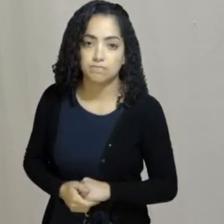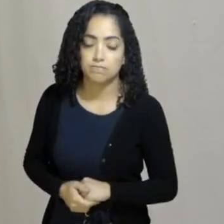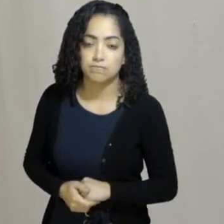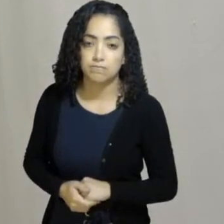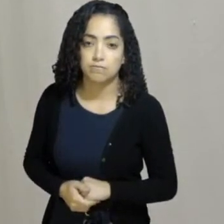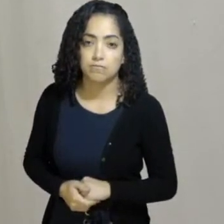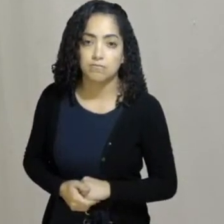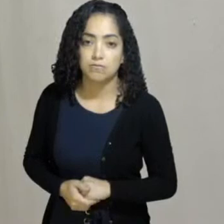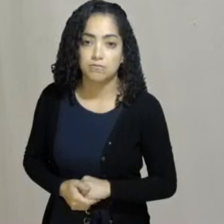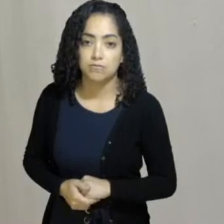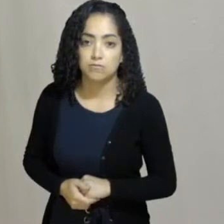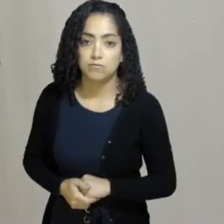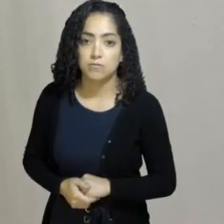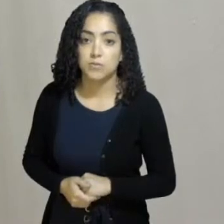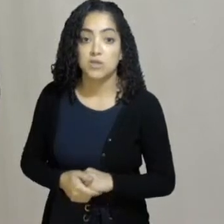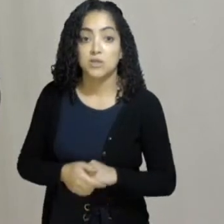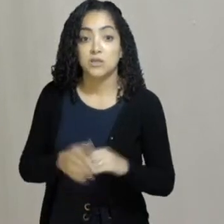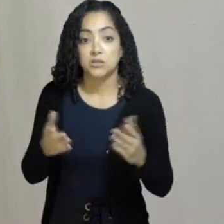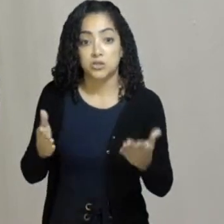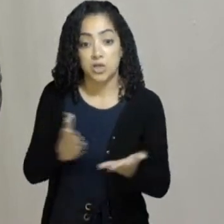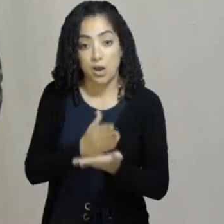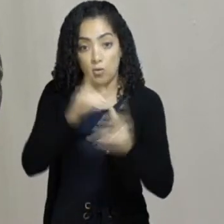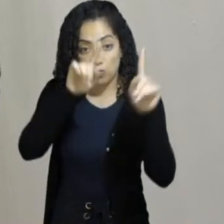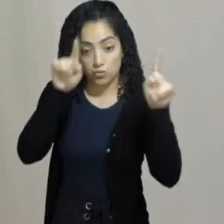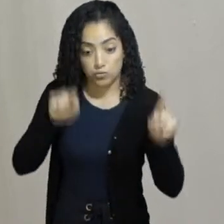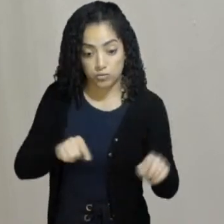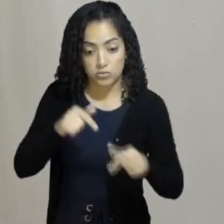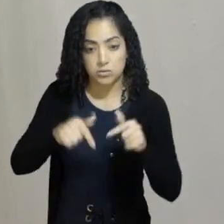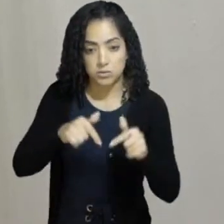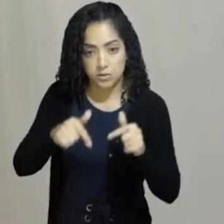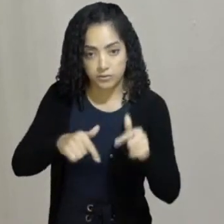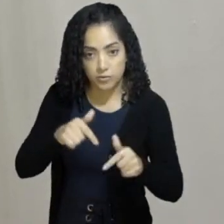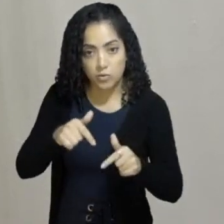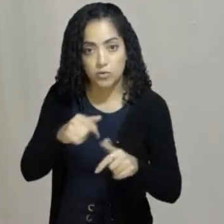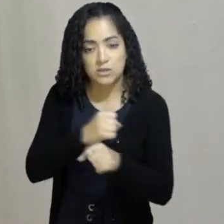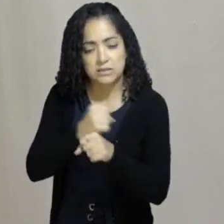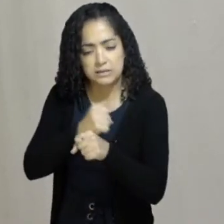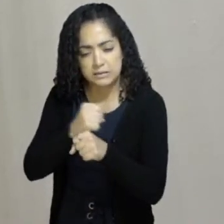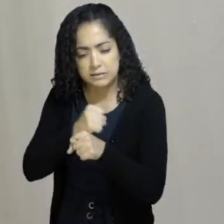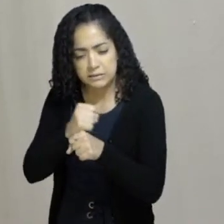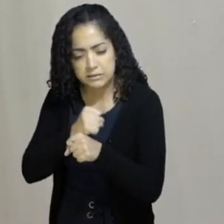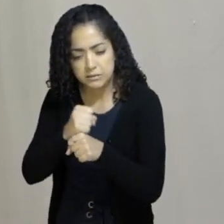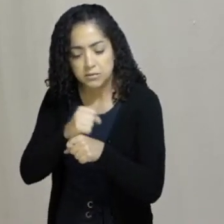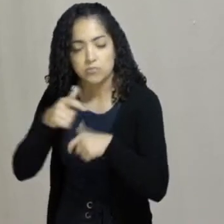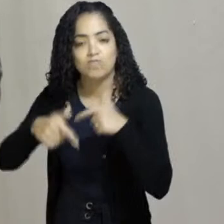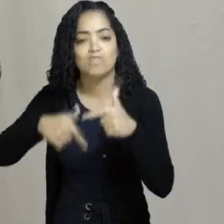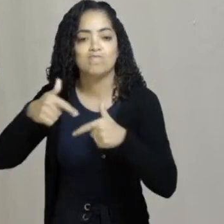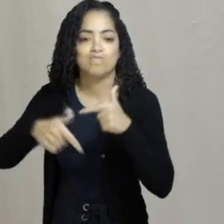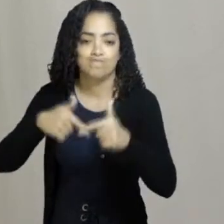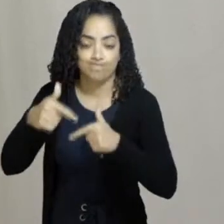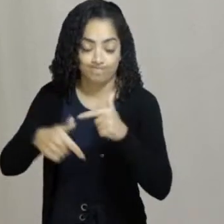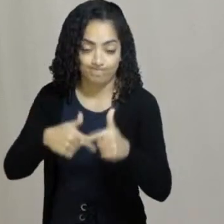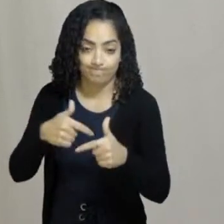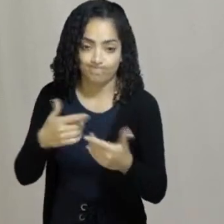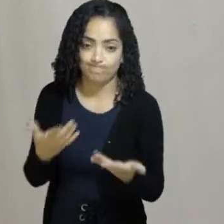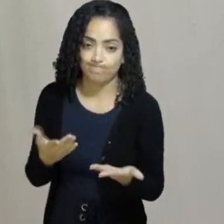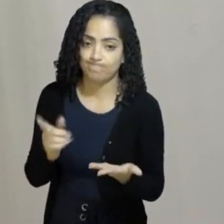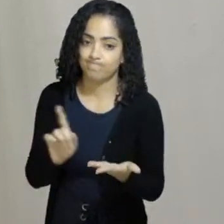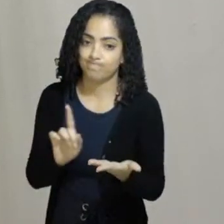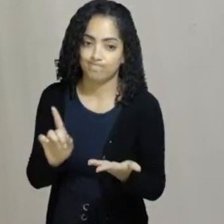de servidores E durante anos fizeram de serviço ao cidadão